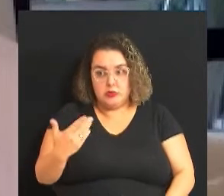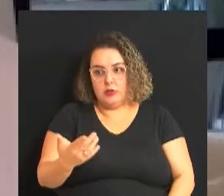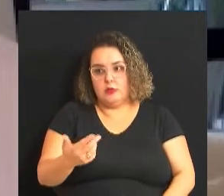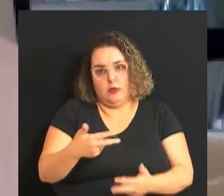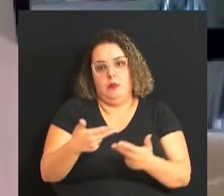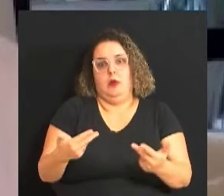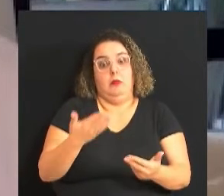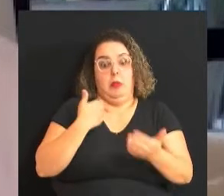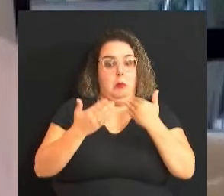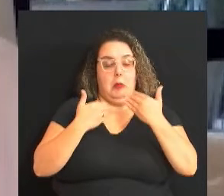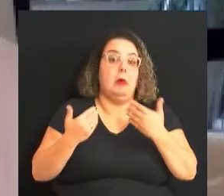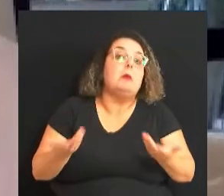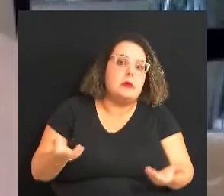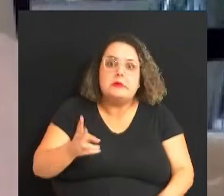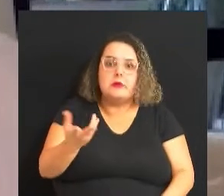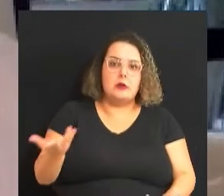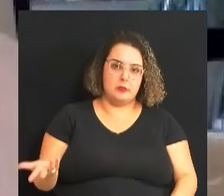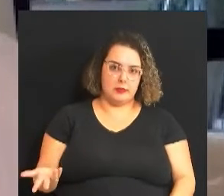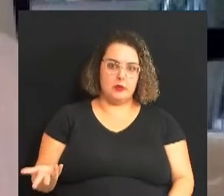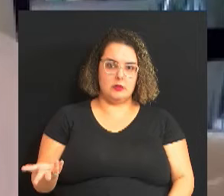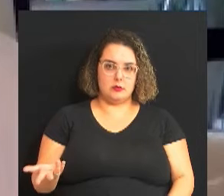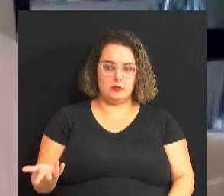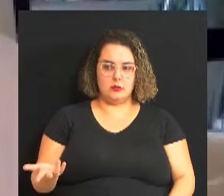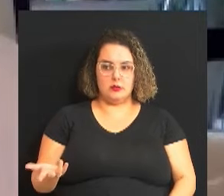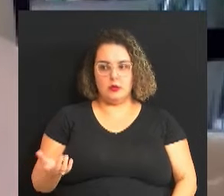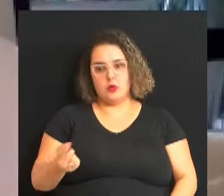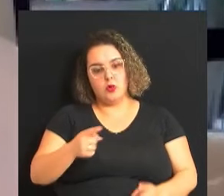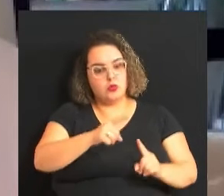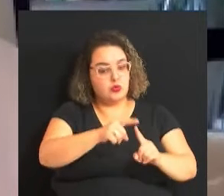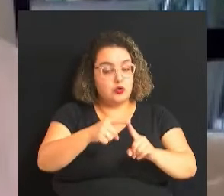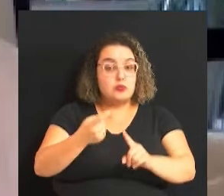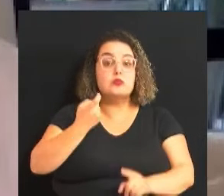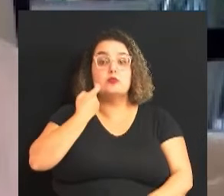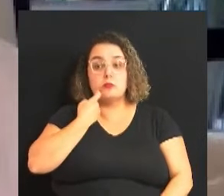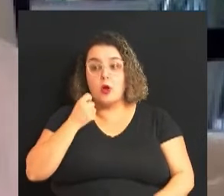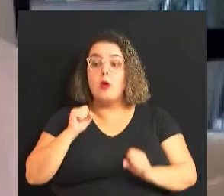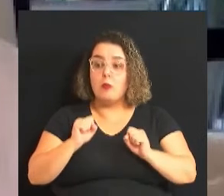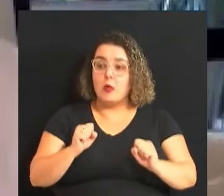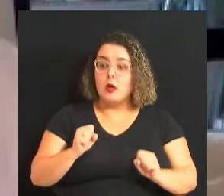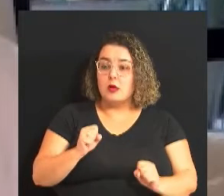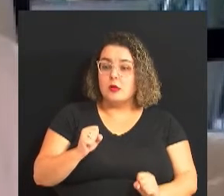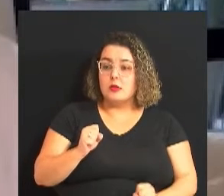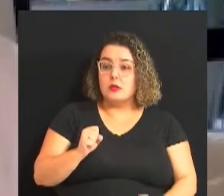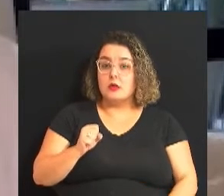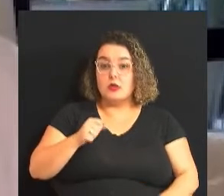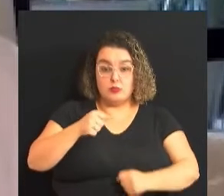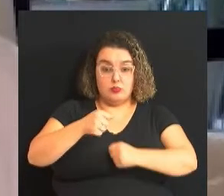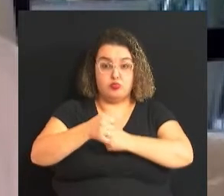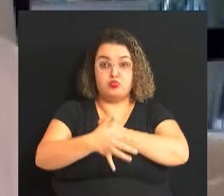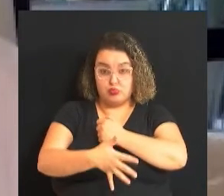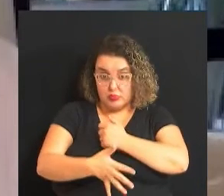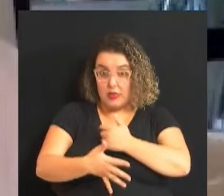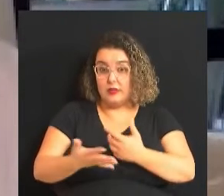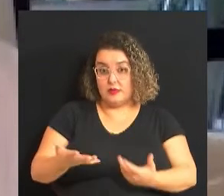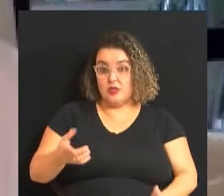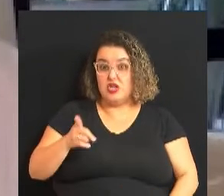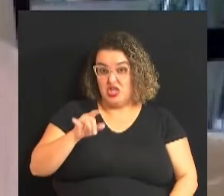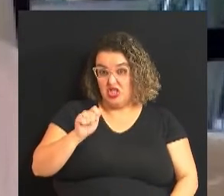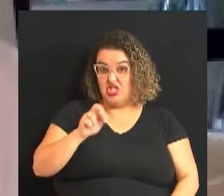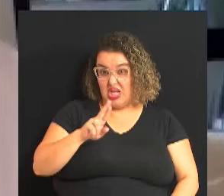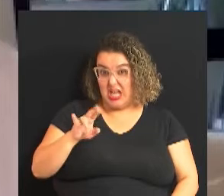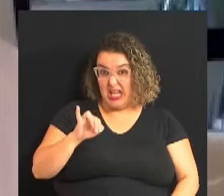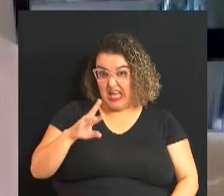come assim tanto. Né? Alguns tipos de peixe podem dar um pouquinho mais de diarreia, se você comer um peixe um pouco